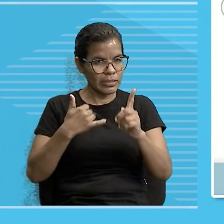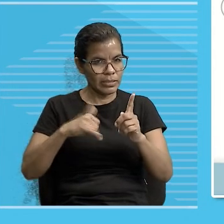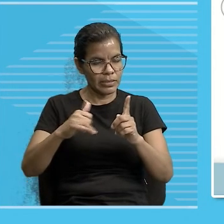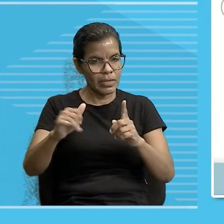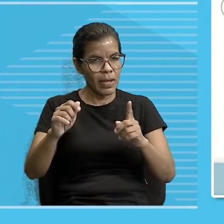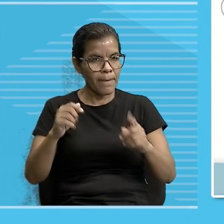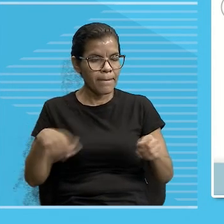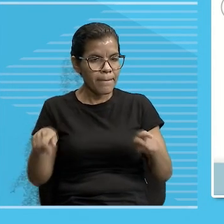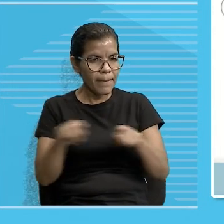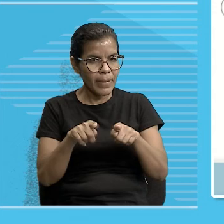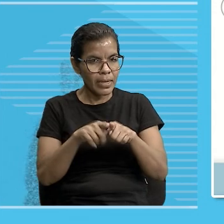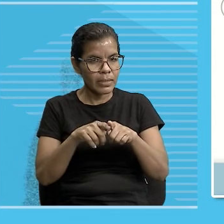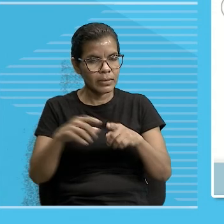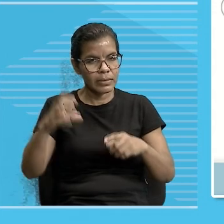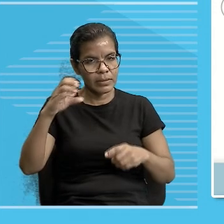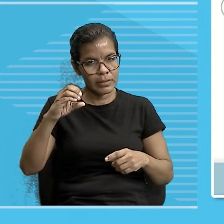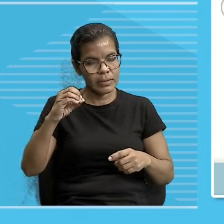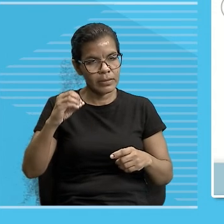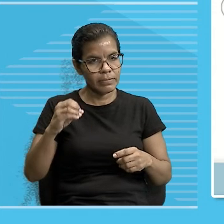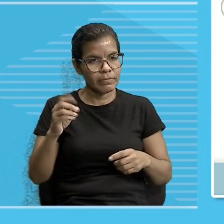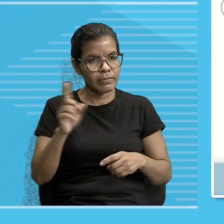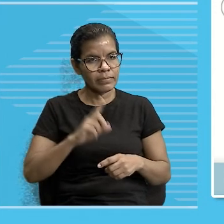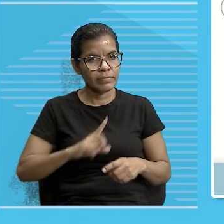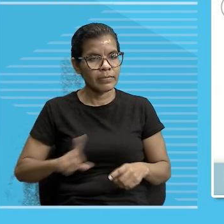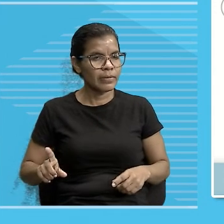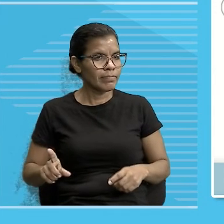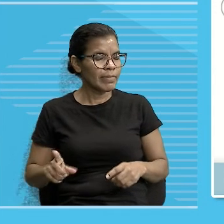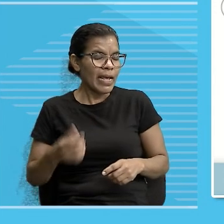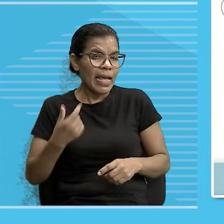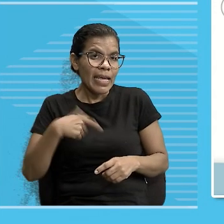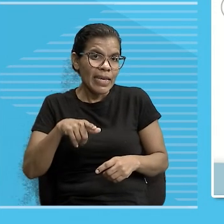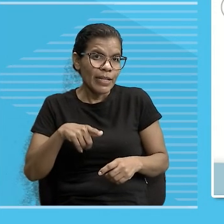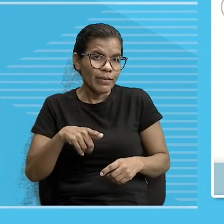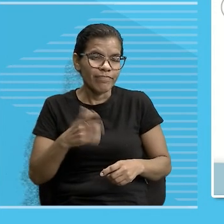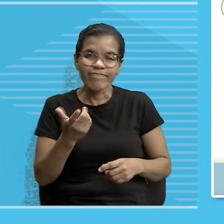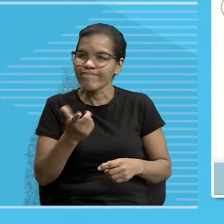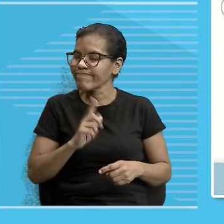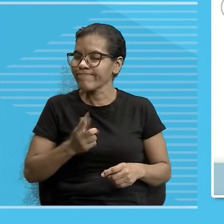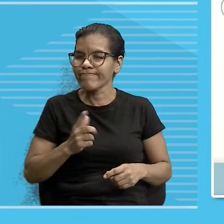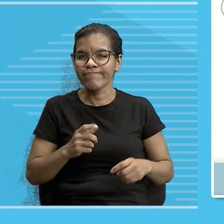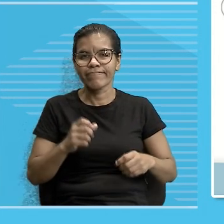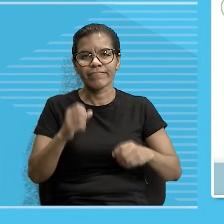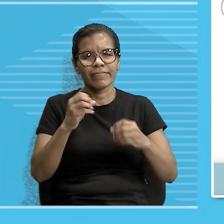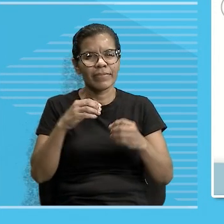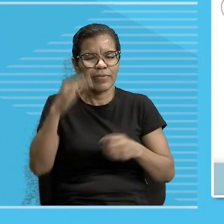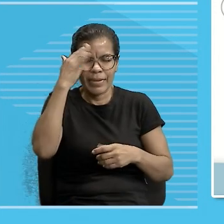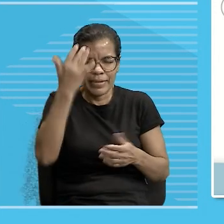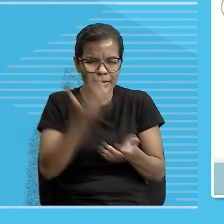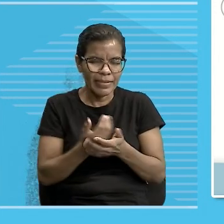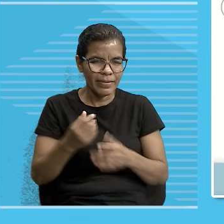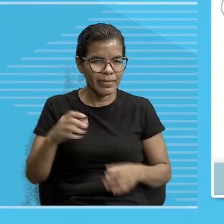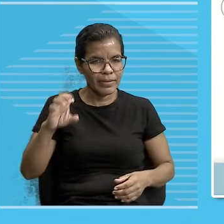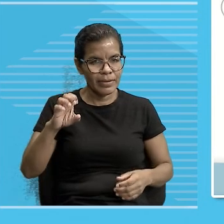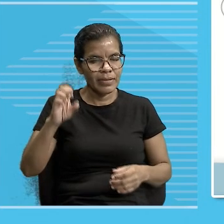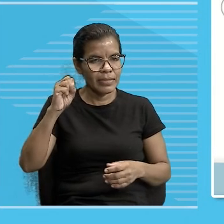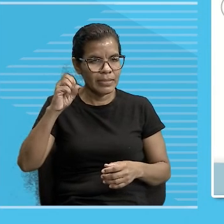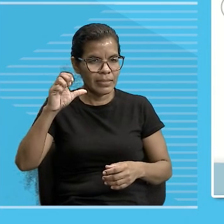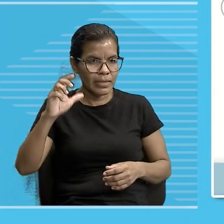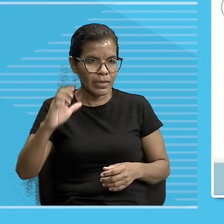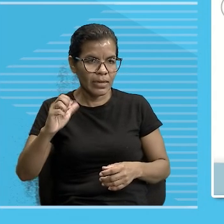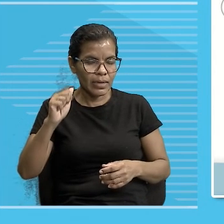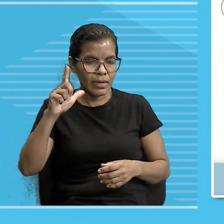Para ele, por exemplo, não fazia sentido a escala Celsius, porque na escala Celsius, o